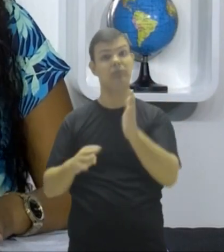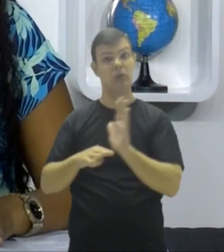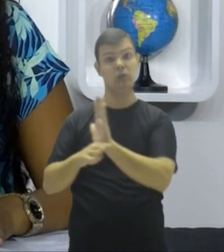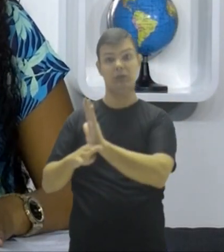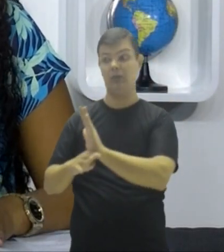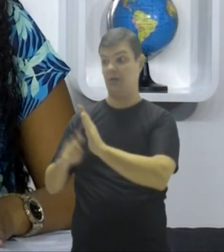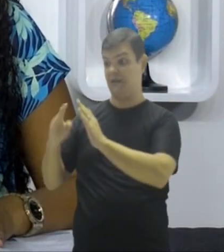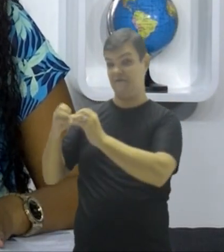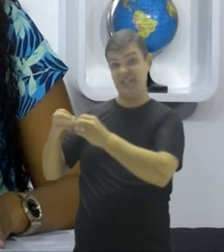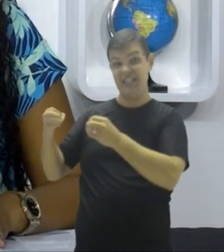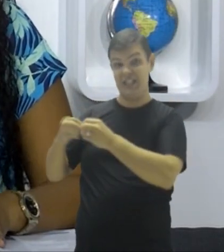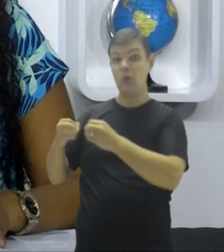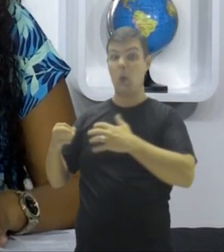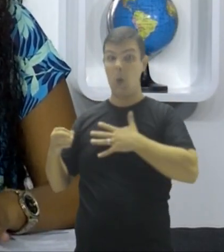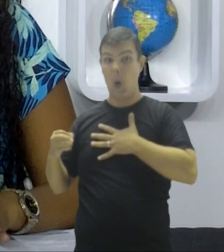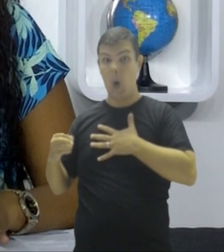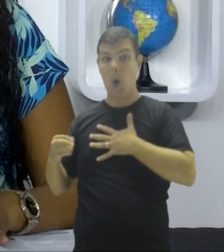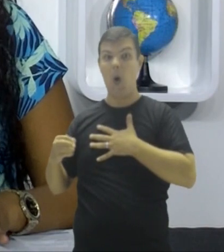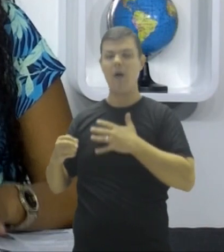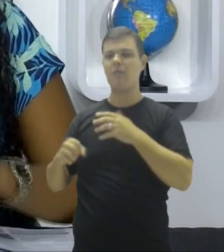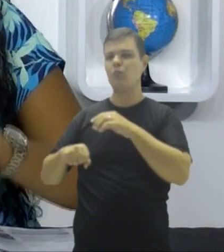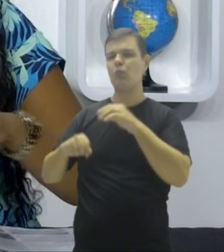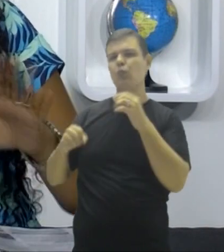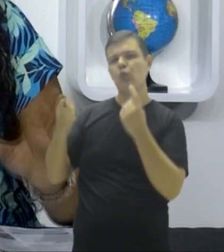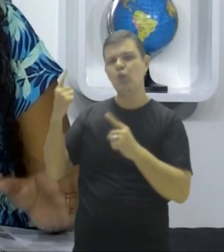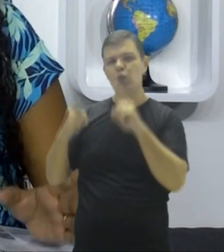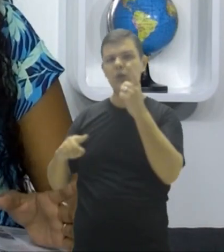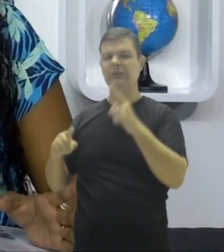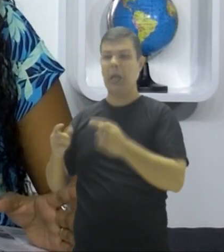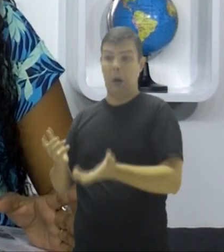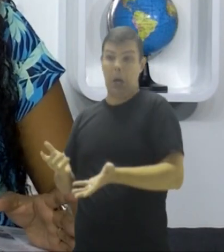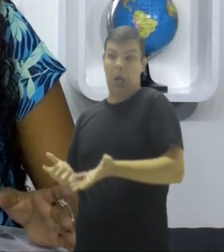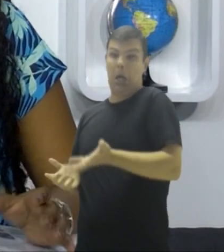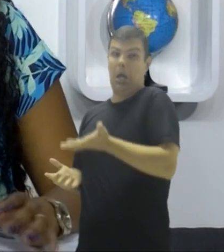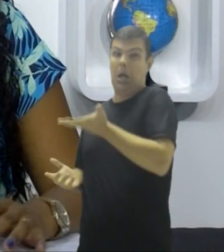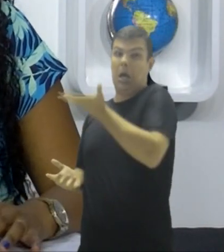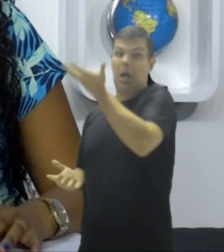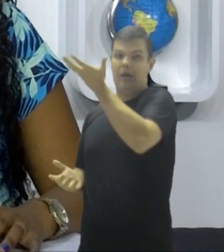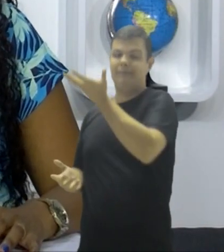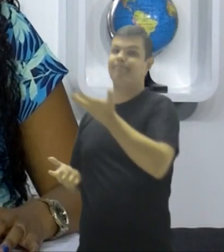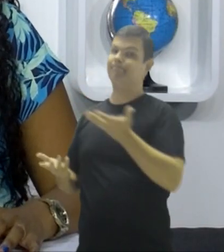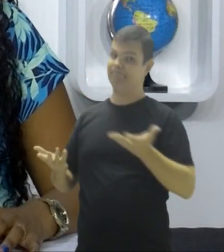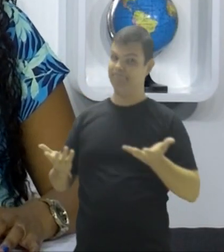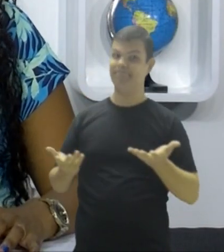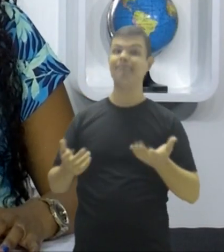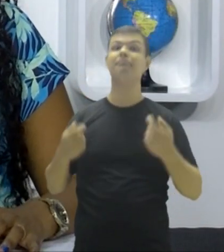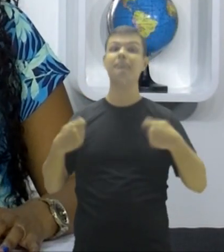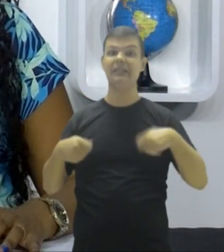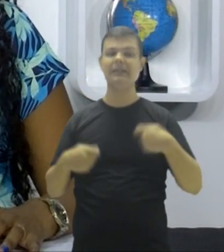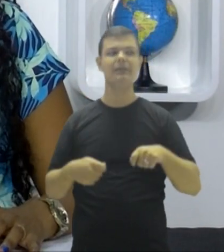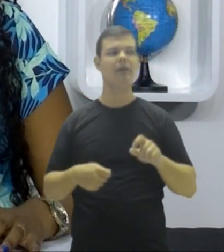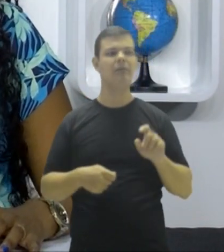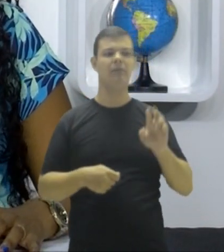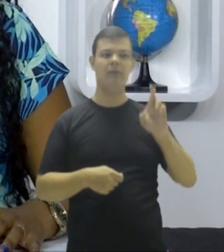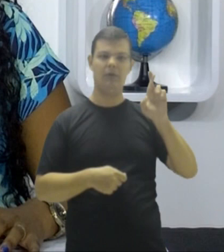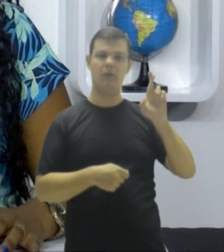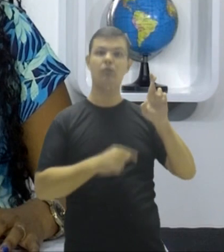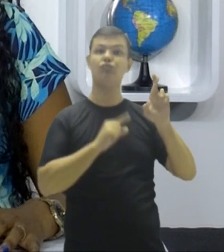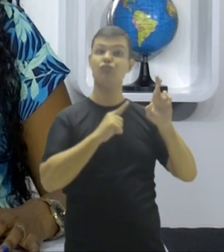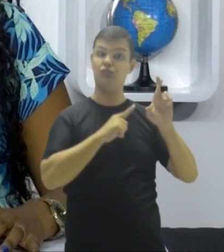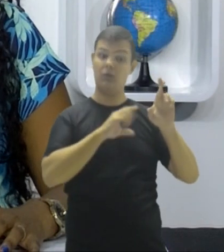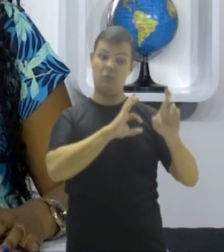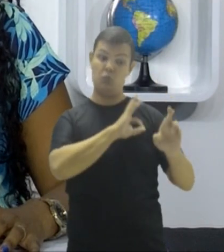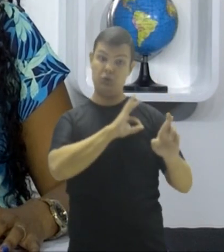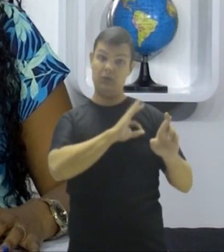né? O seu vizinho gosta de ouvir aquele brega, mas ele quer que toda a rua ouça. Você sabia que tem um órgão, uma polícia